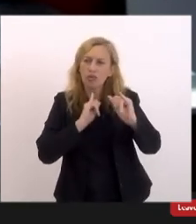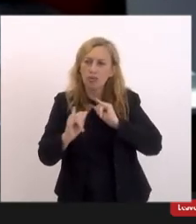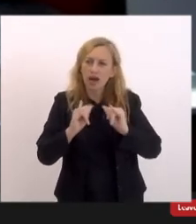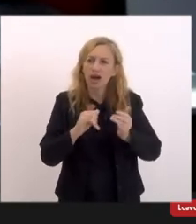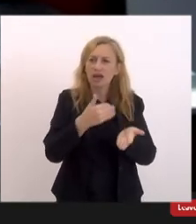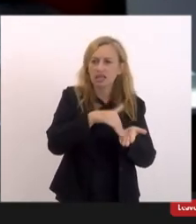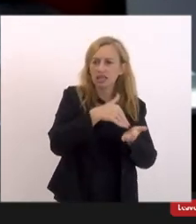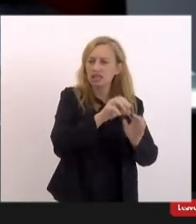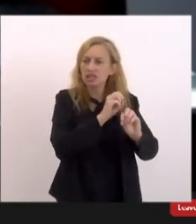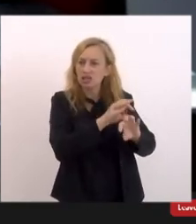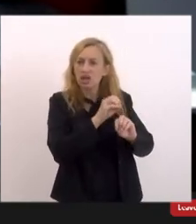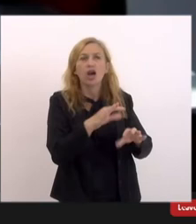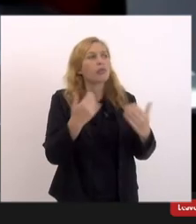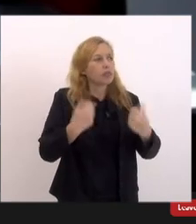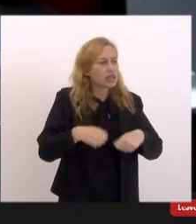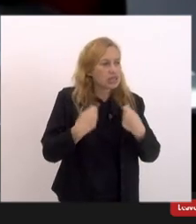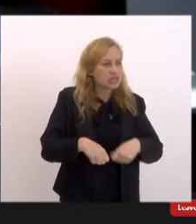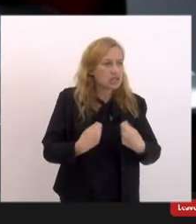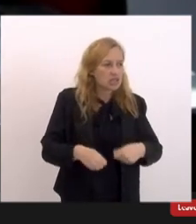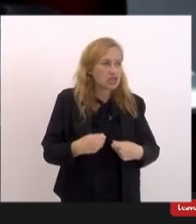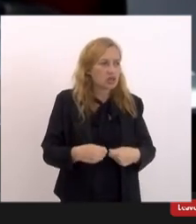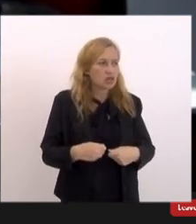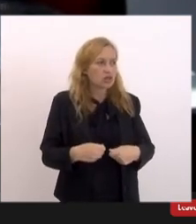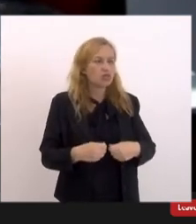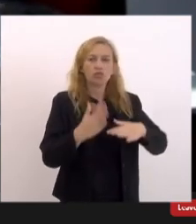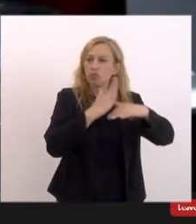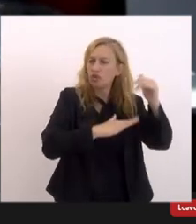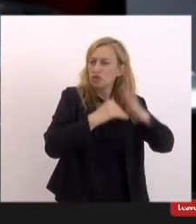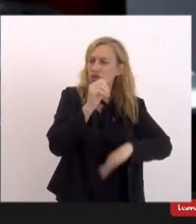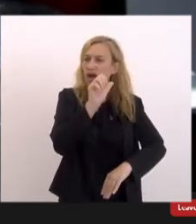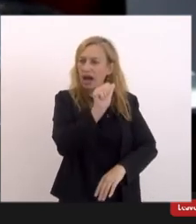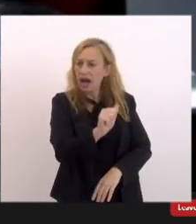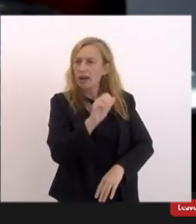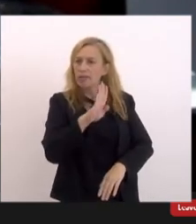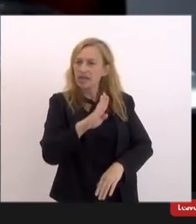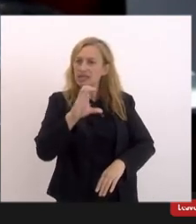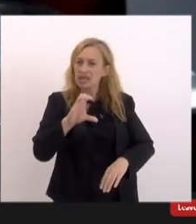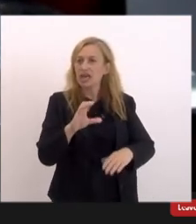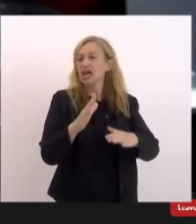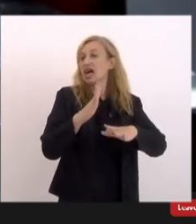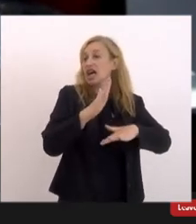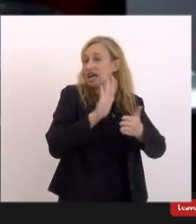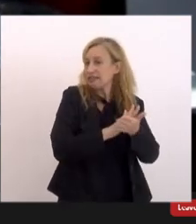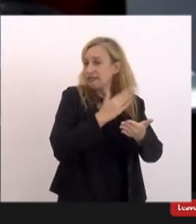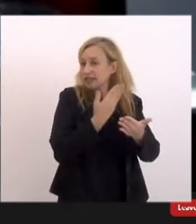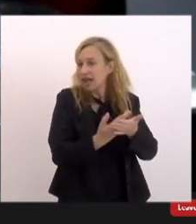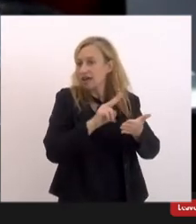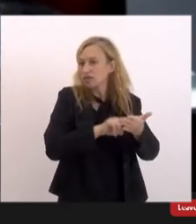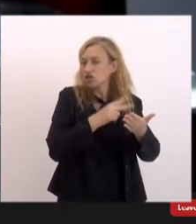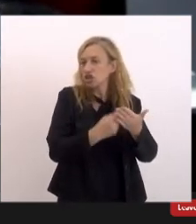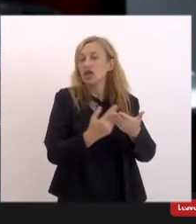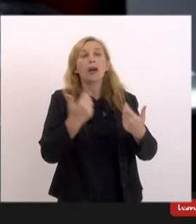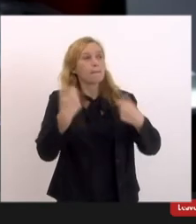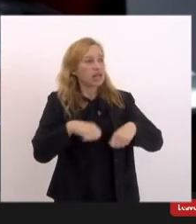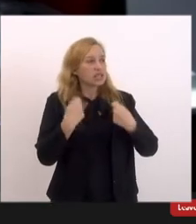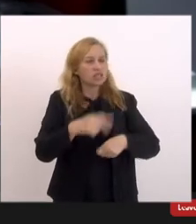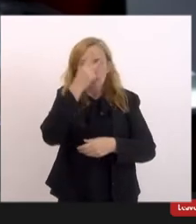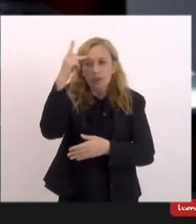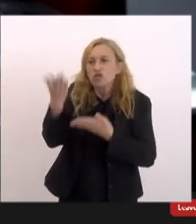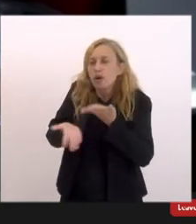olha, preciso, tenho tais alunos nessa situação e preciso do intérprete de Libras, preciso do cuidador,